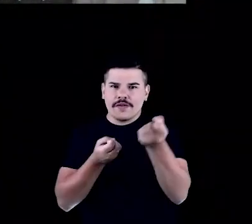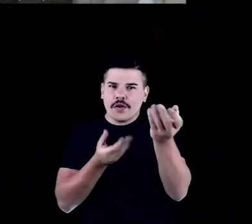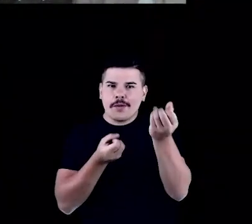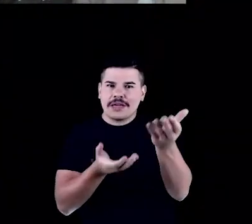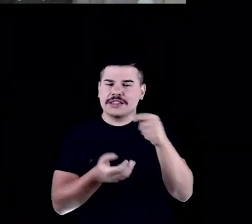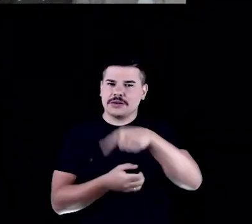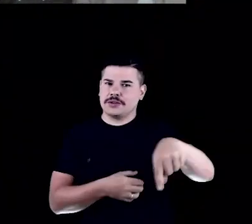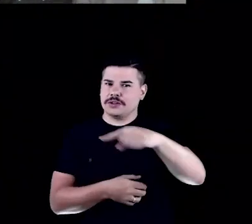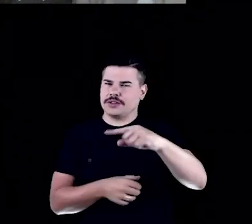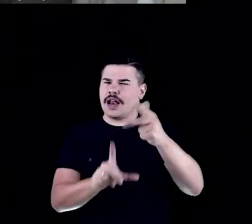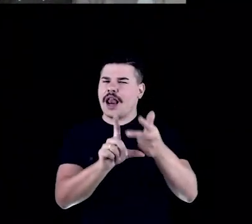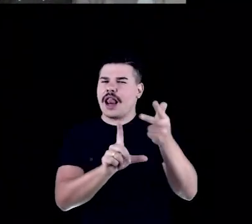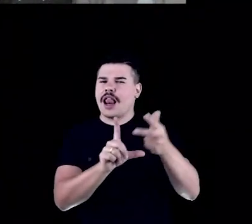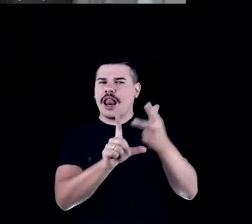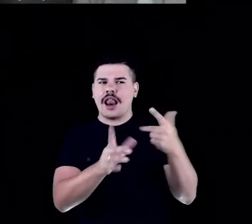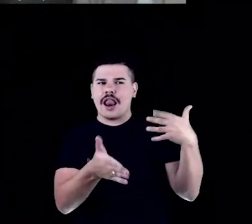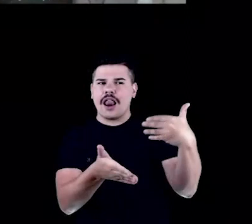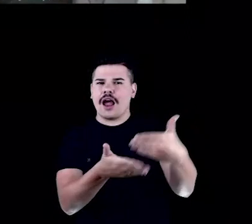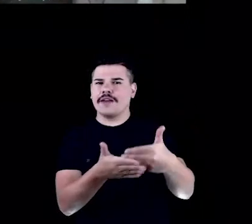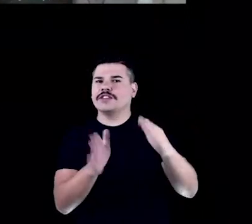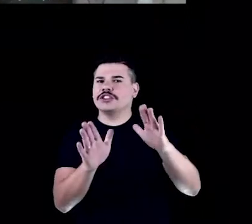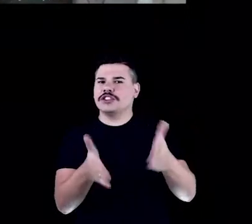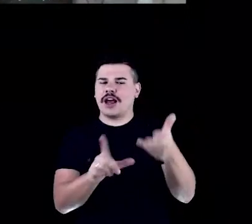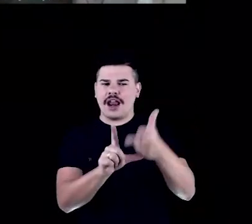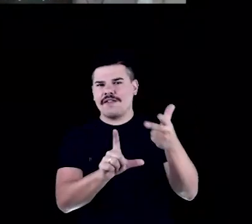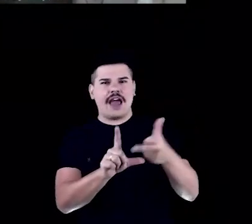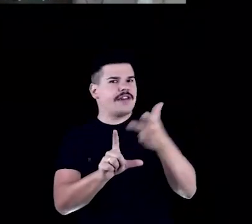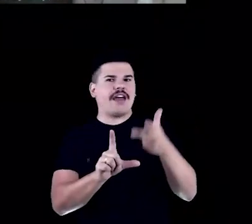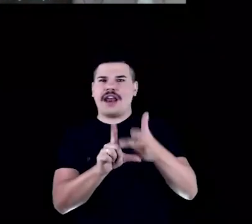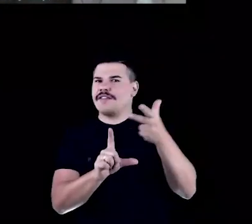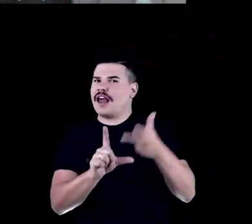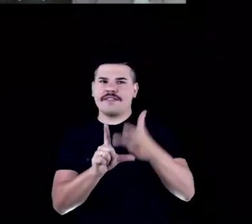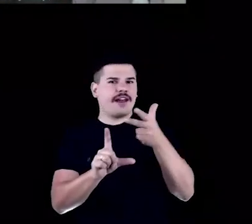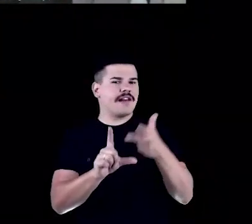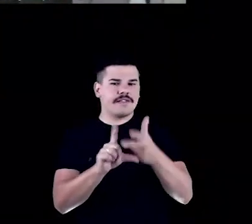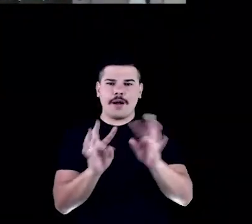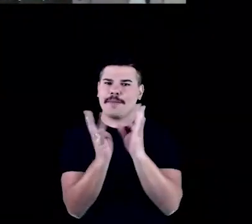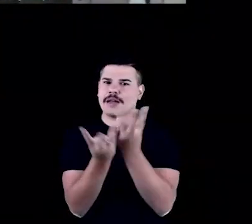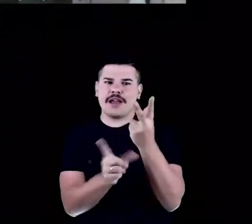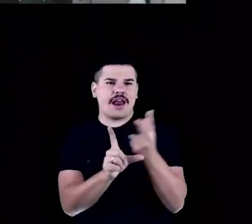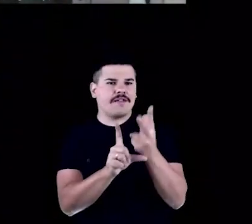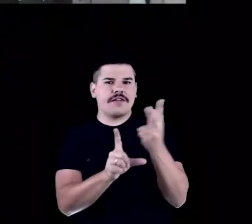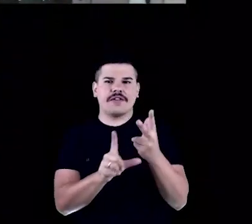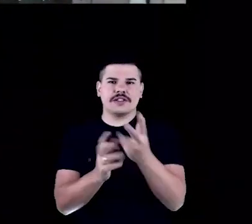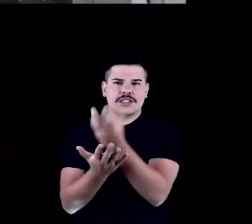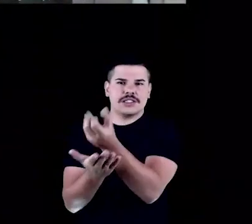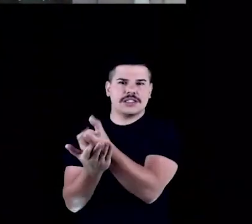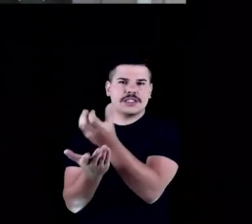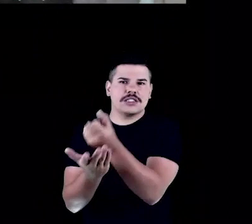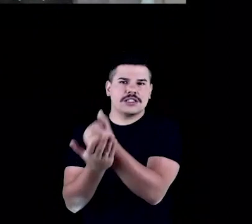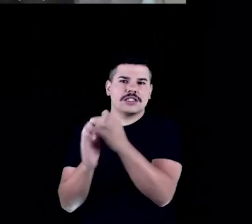isso tem, né? Quantas lives, quilômetros e quilos e toneladas de lives foram feitas nessa pandemia e